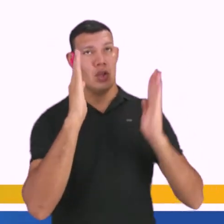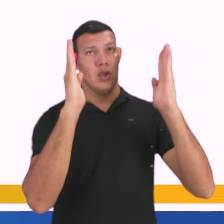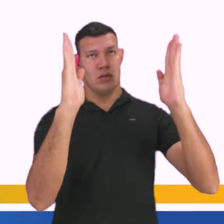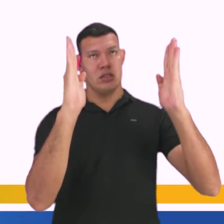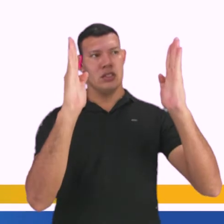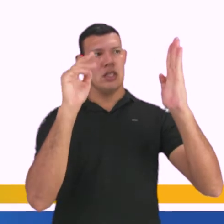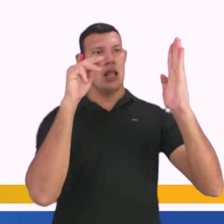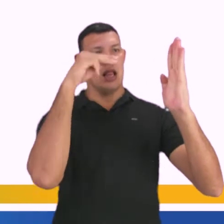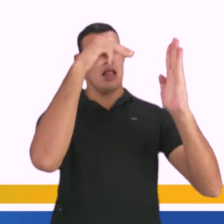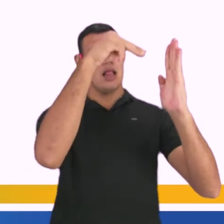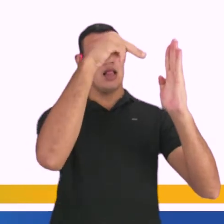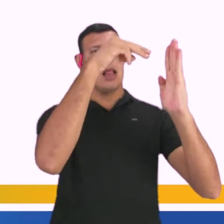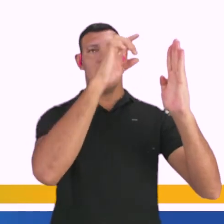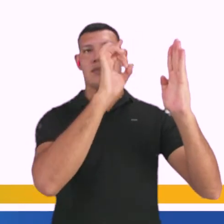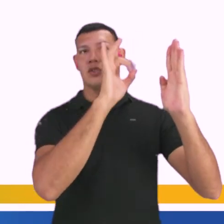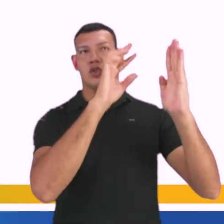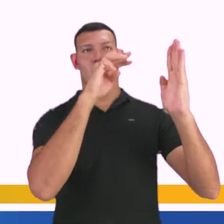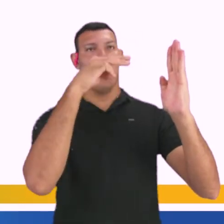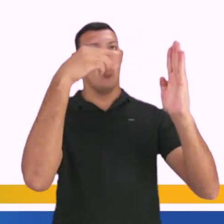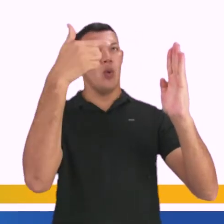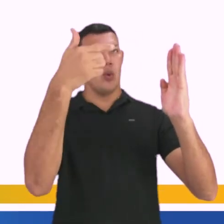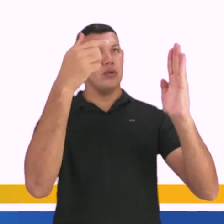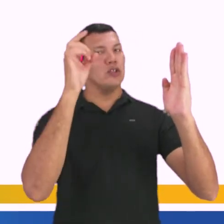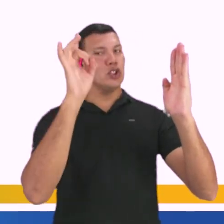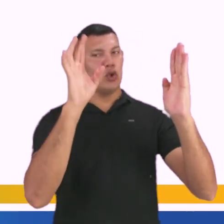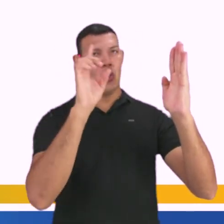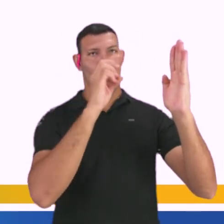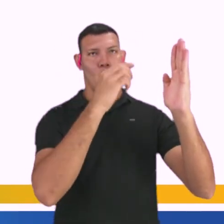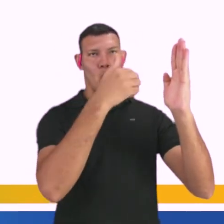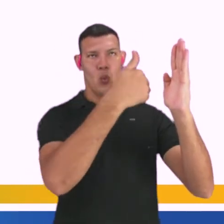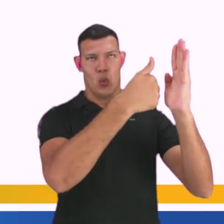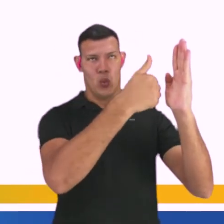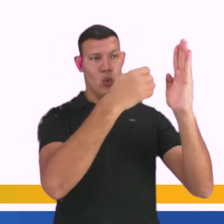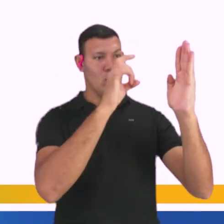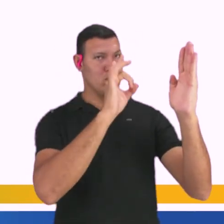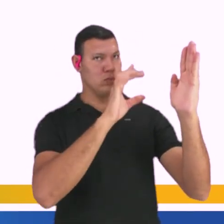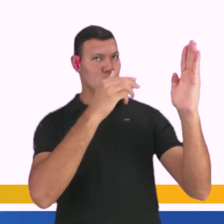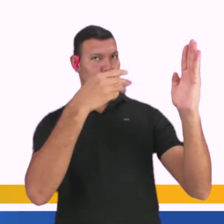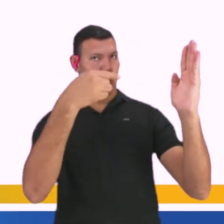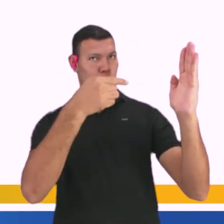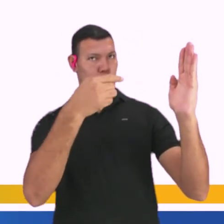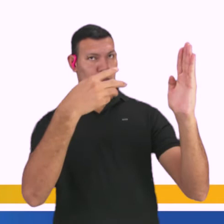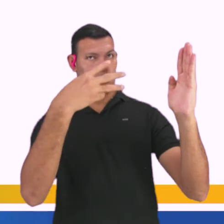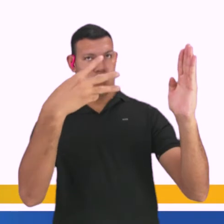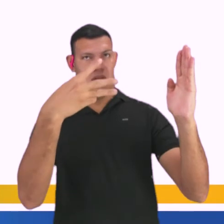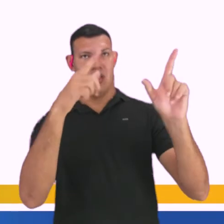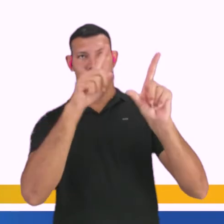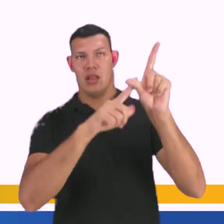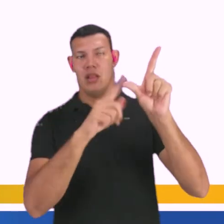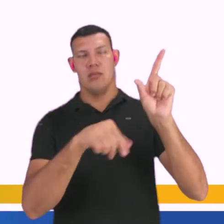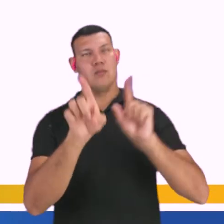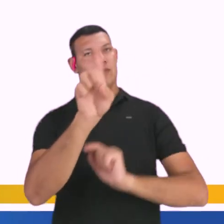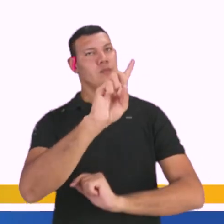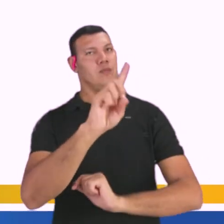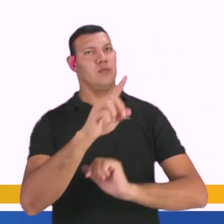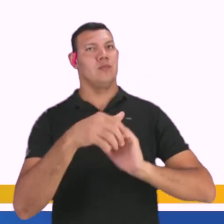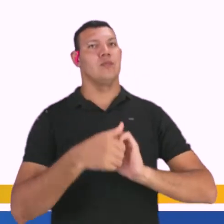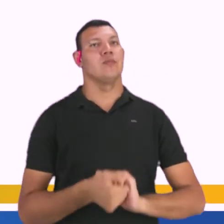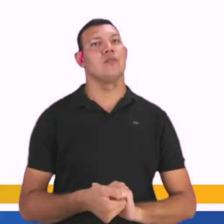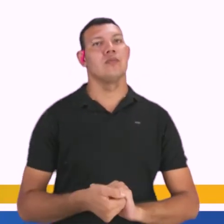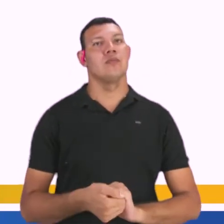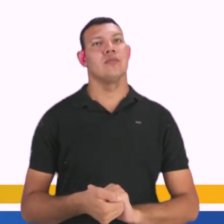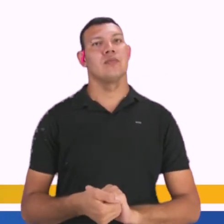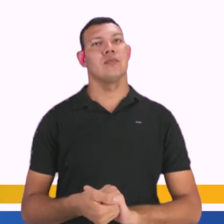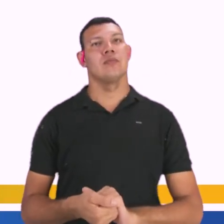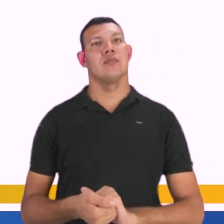E aí na segunda linha do determinante nós vamos ter o x que vai ser representado por um ali na